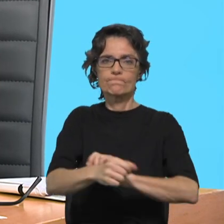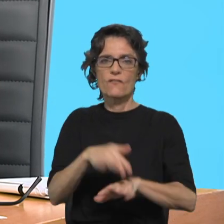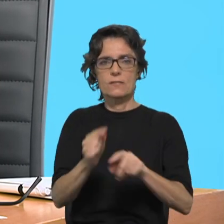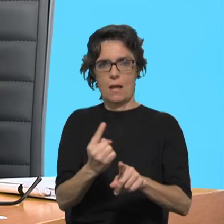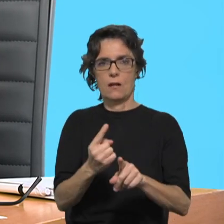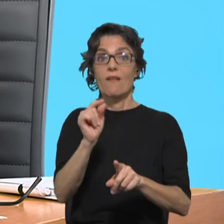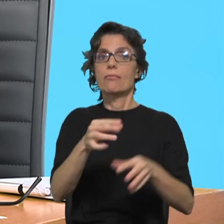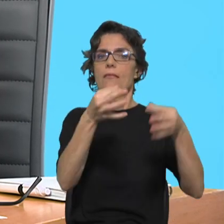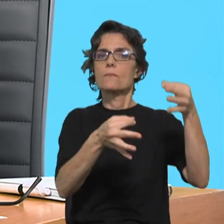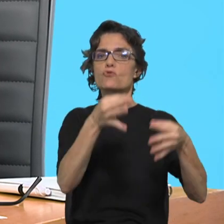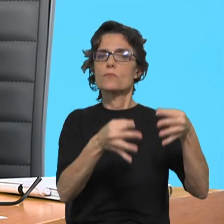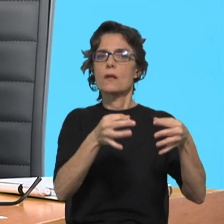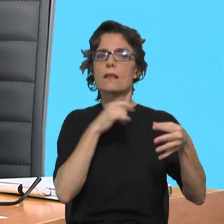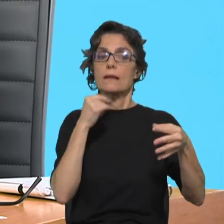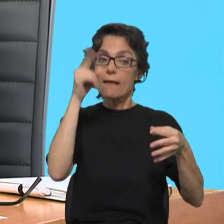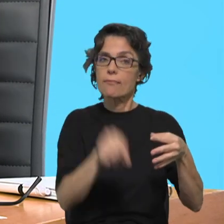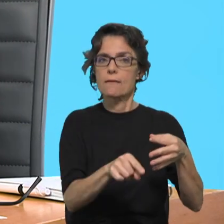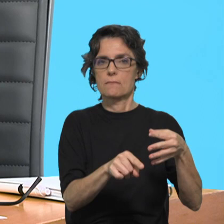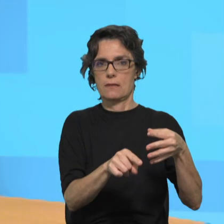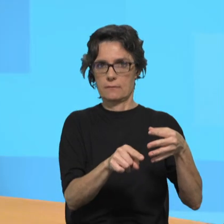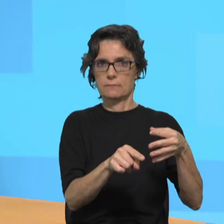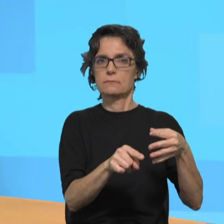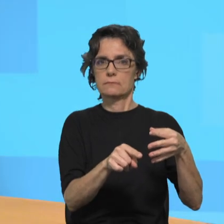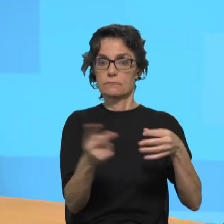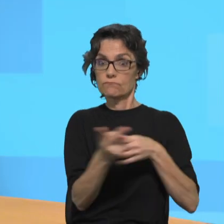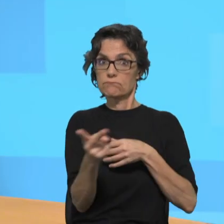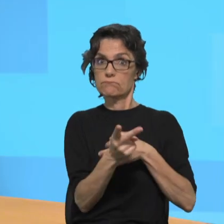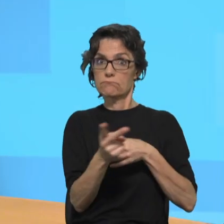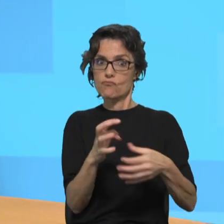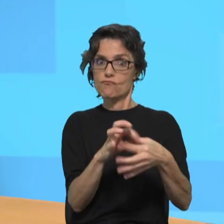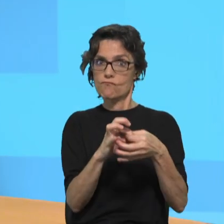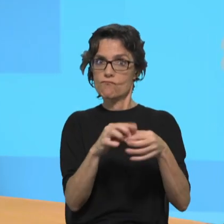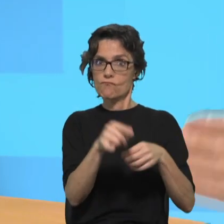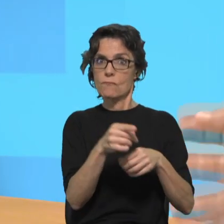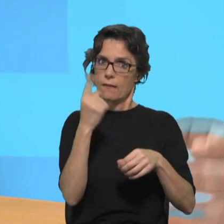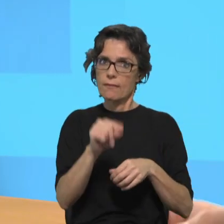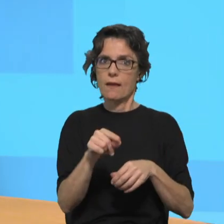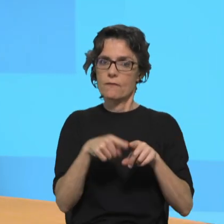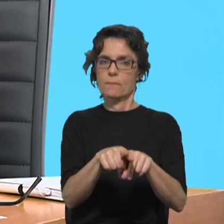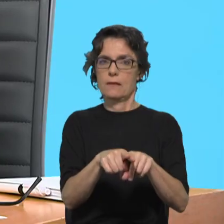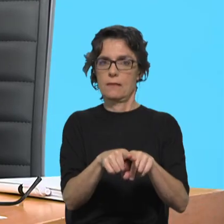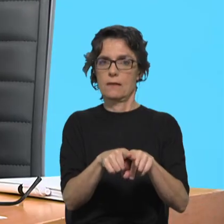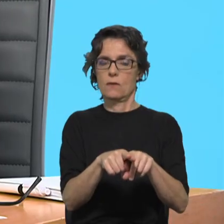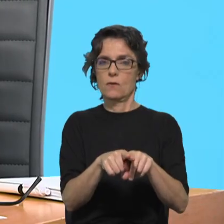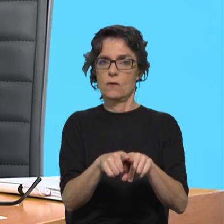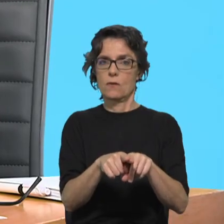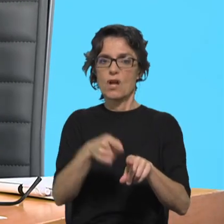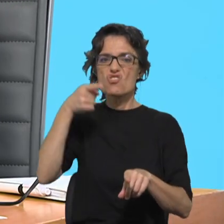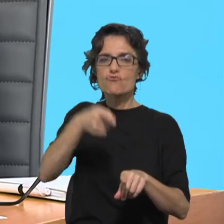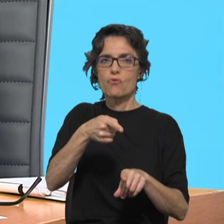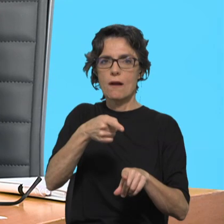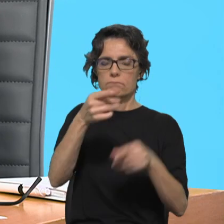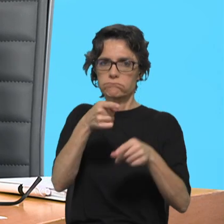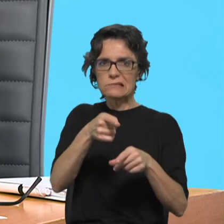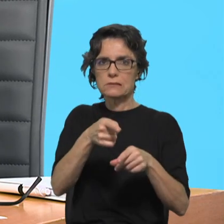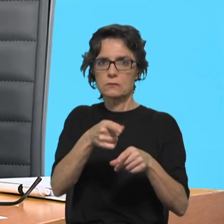Tribunal Eclesiástico deve atuar. Devem ambos atuar em paralelo. E devem ser julgados aí por aquilo que